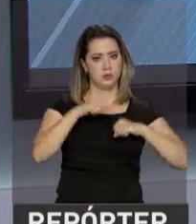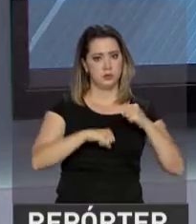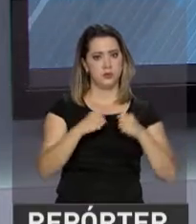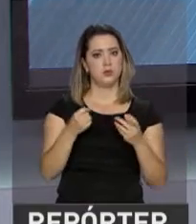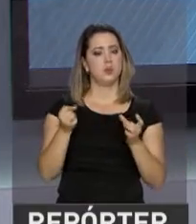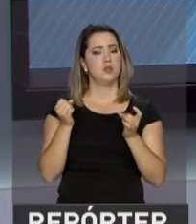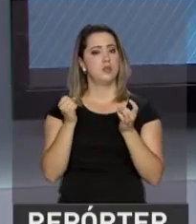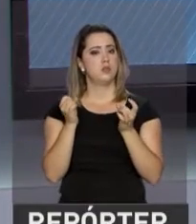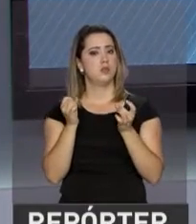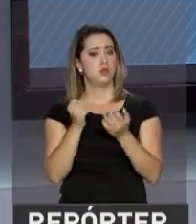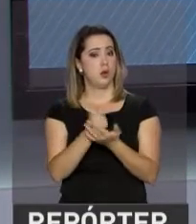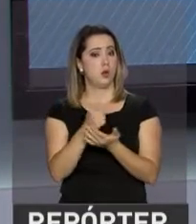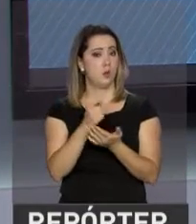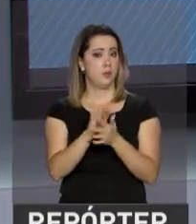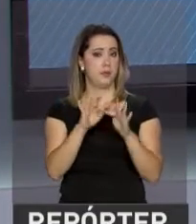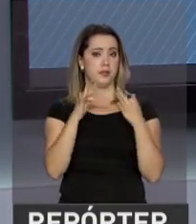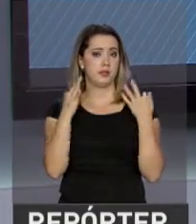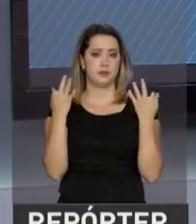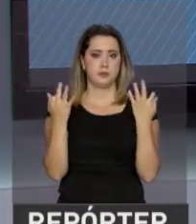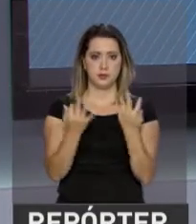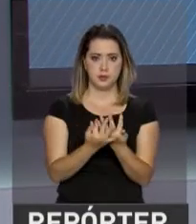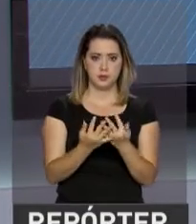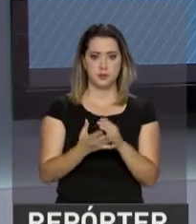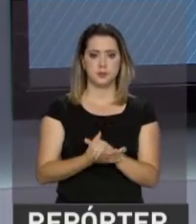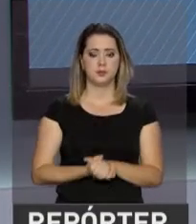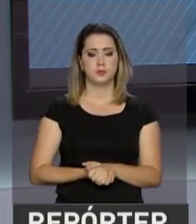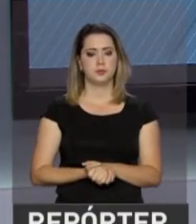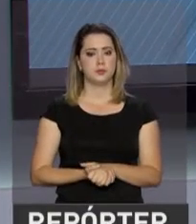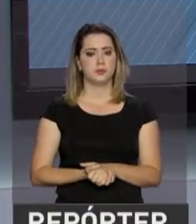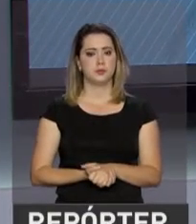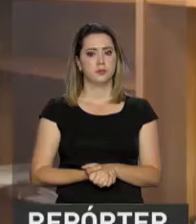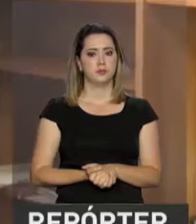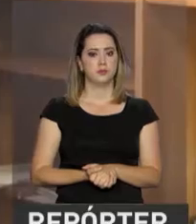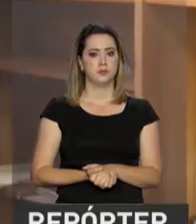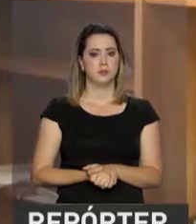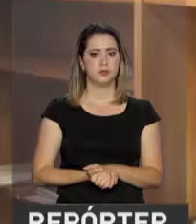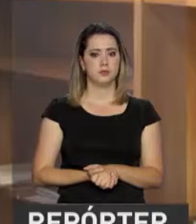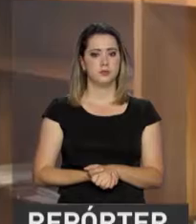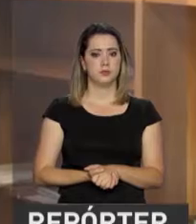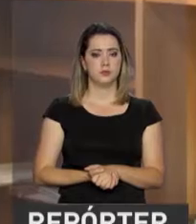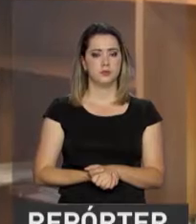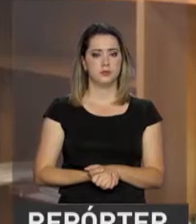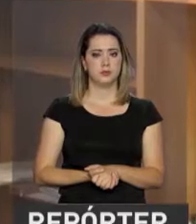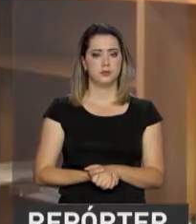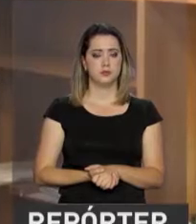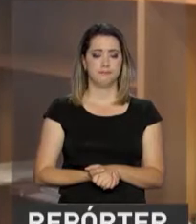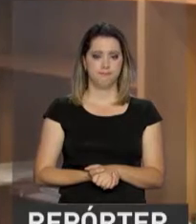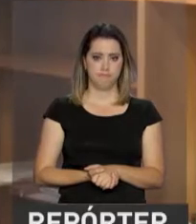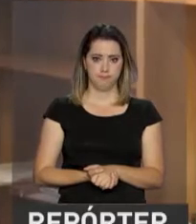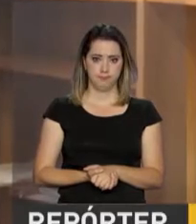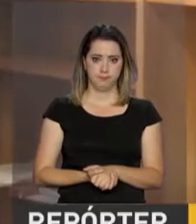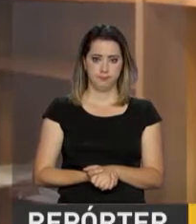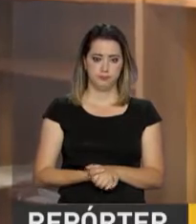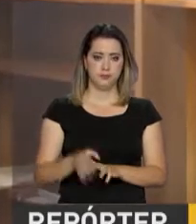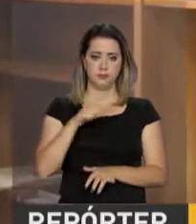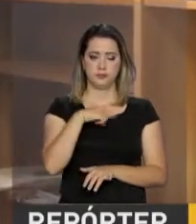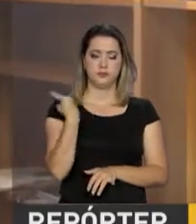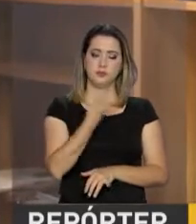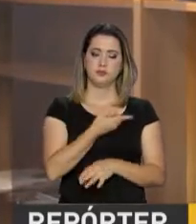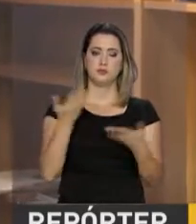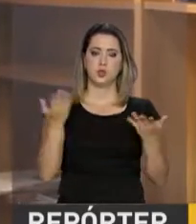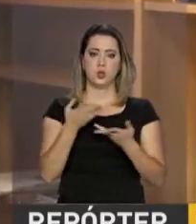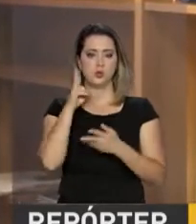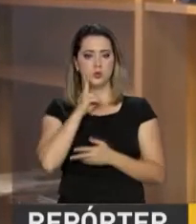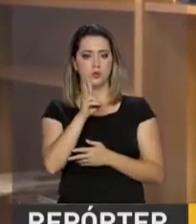da indústria e o aumento no consumo das famílias. O que nós vemos hoje